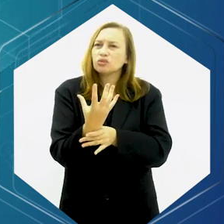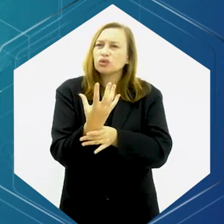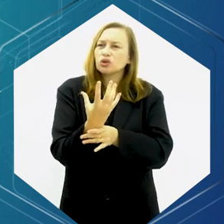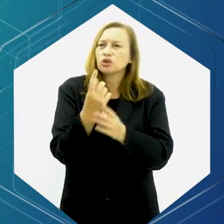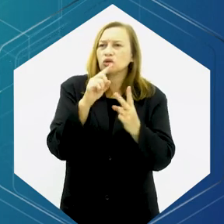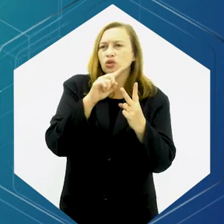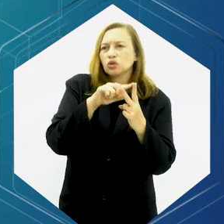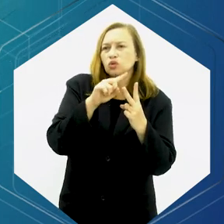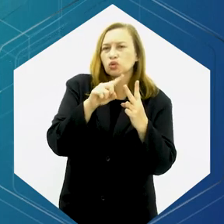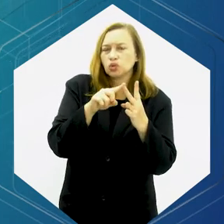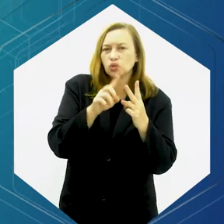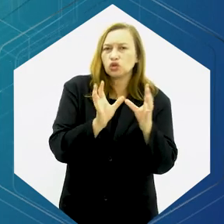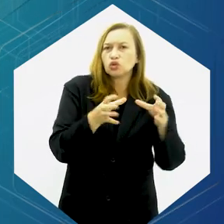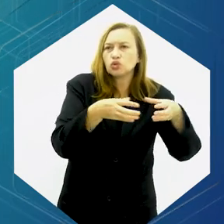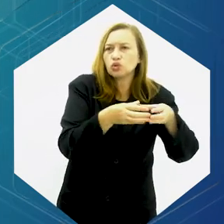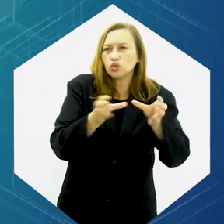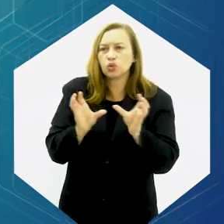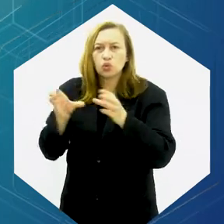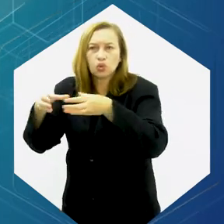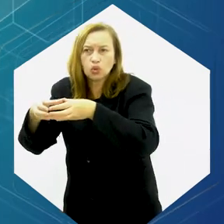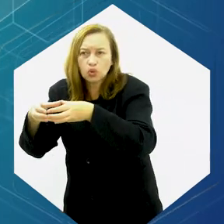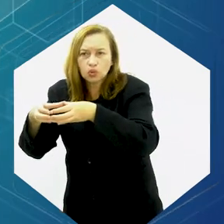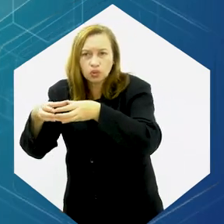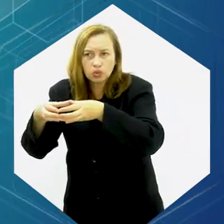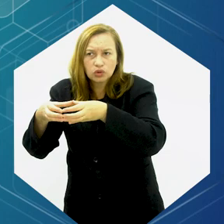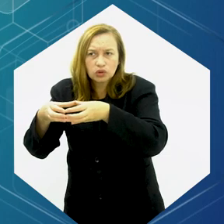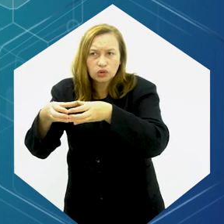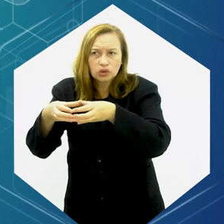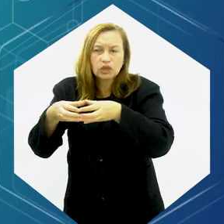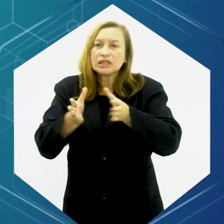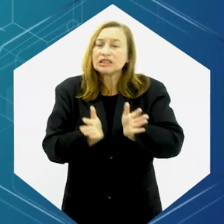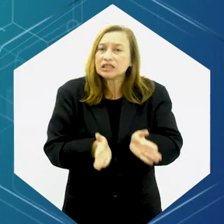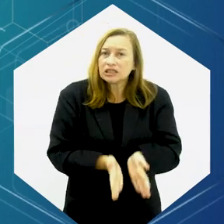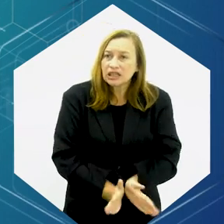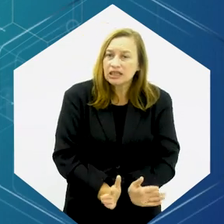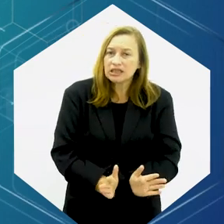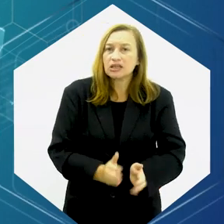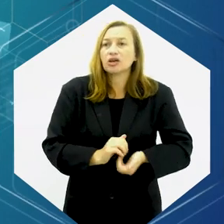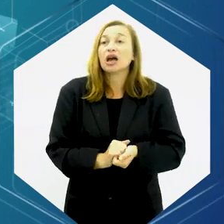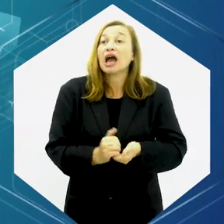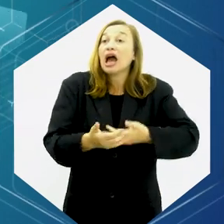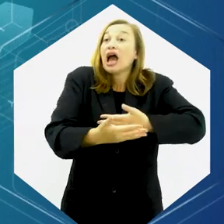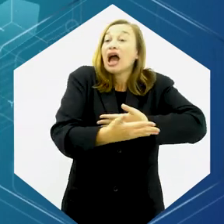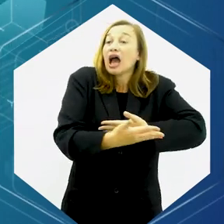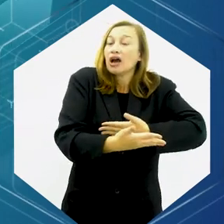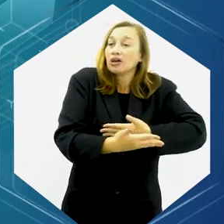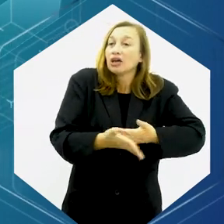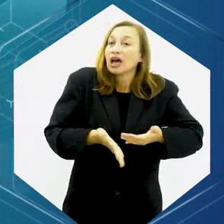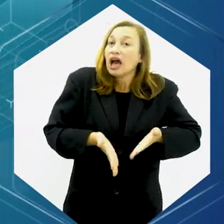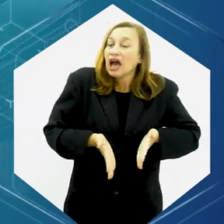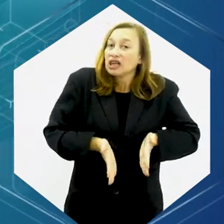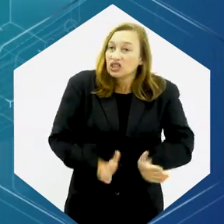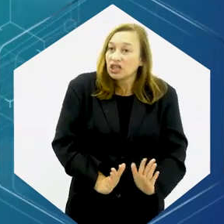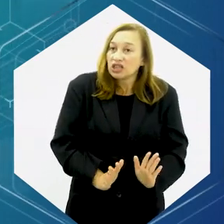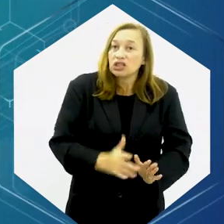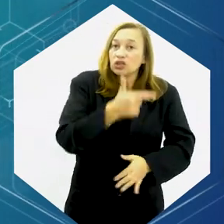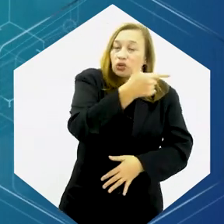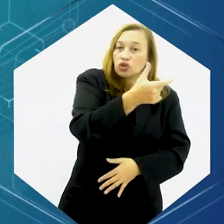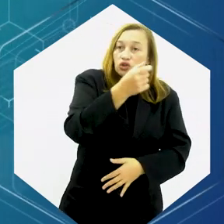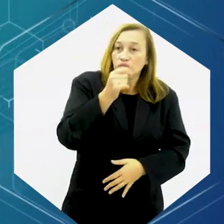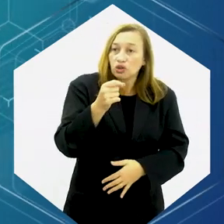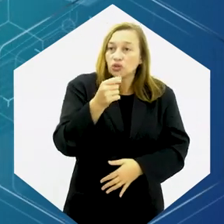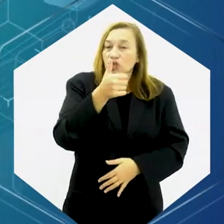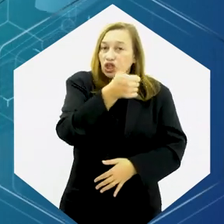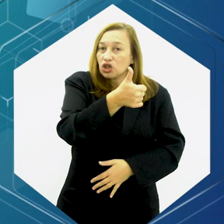eh duas cortes que pode ser entendida também como dois grupos de nascimento então aquelas crianças que nasceram de 2001 a